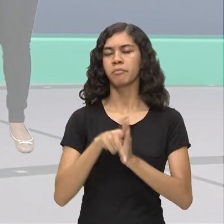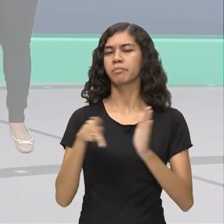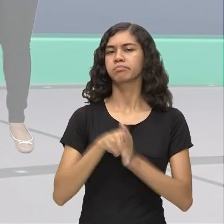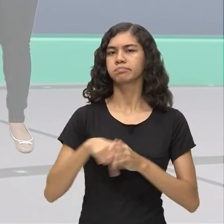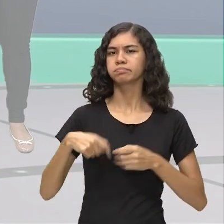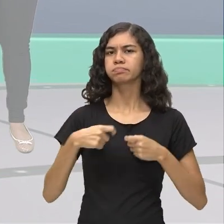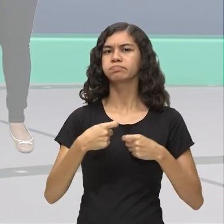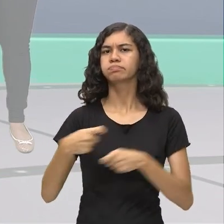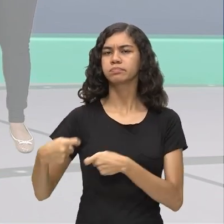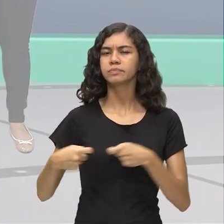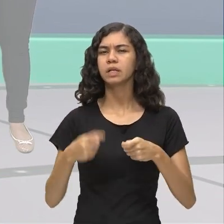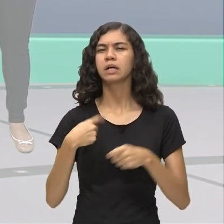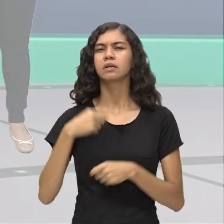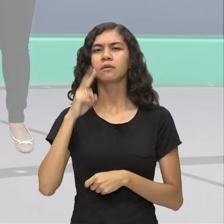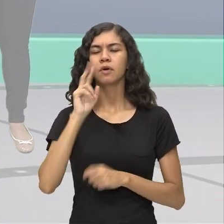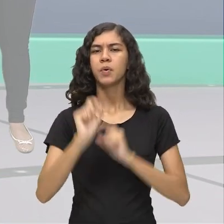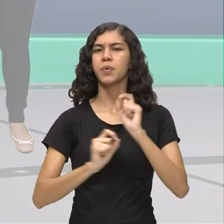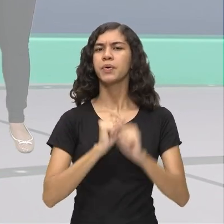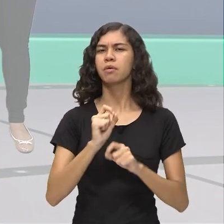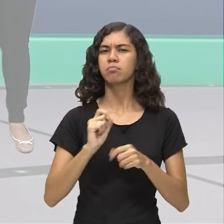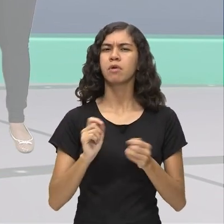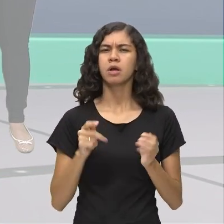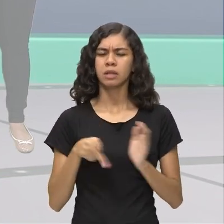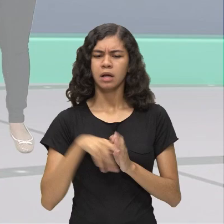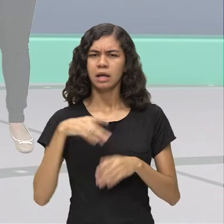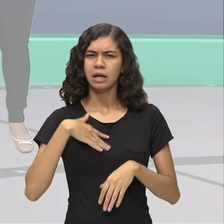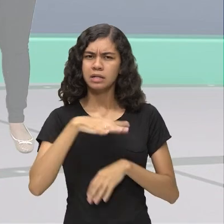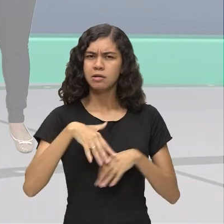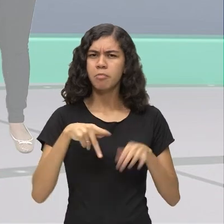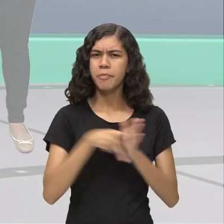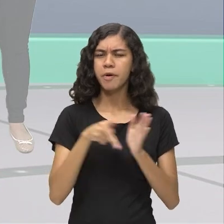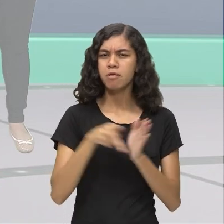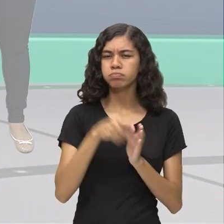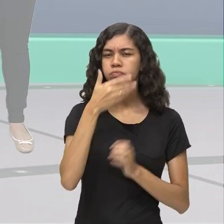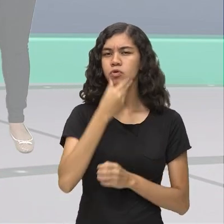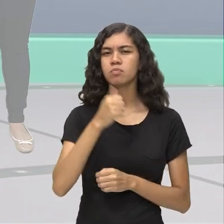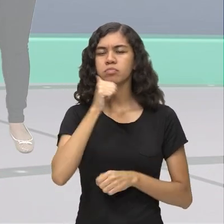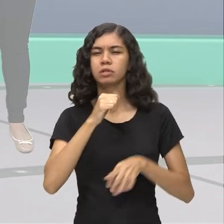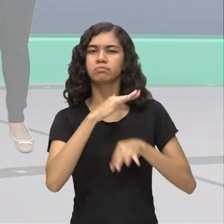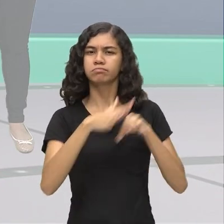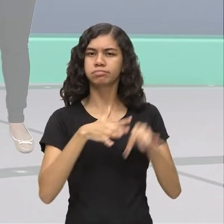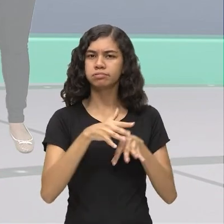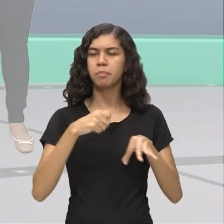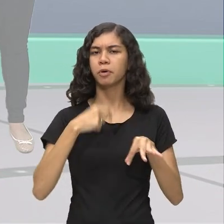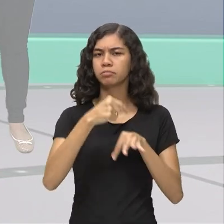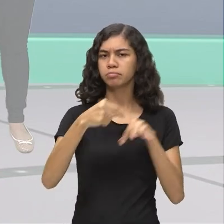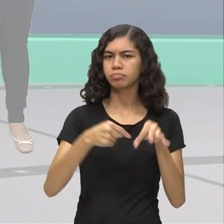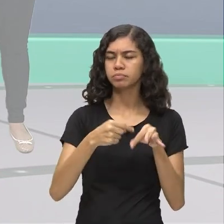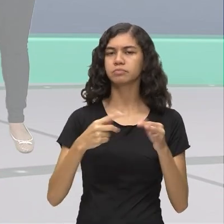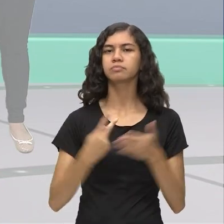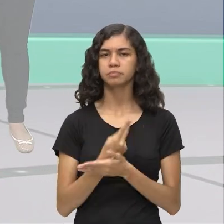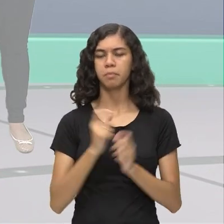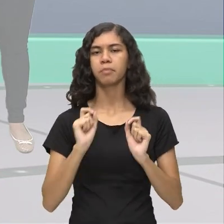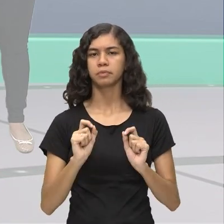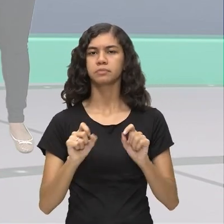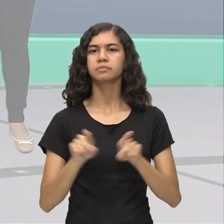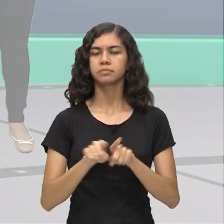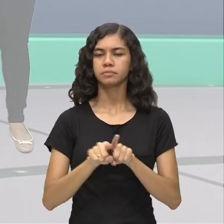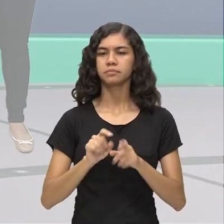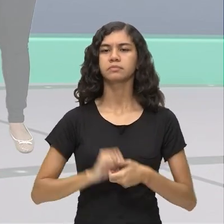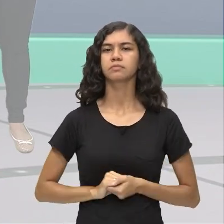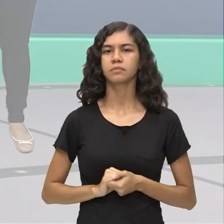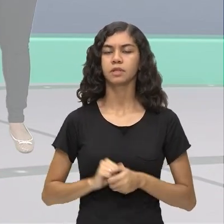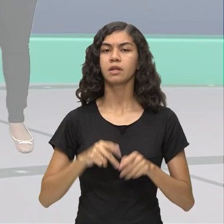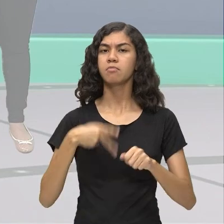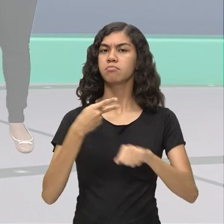gente viu que o HPV vai causar pequenas verrugas na região anal e genital das pessoas, tá? E ele pode vir a